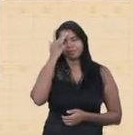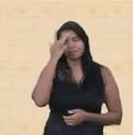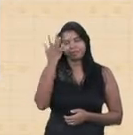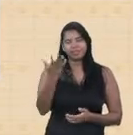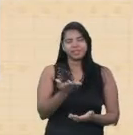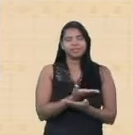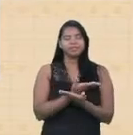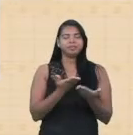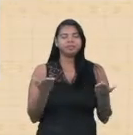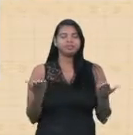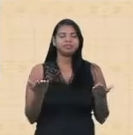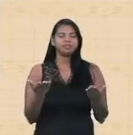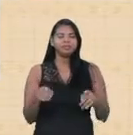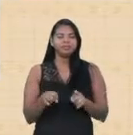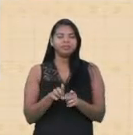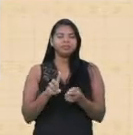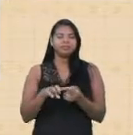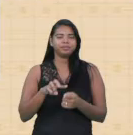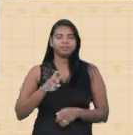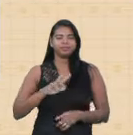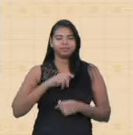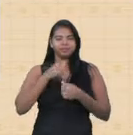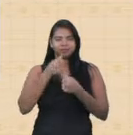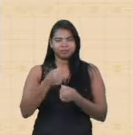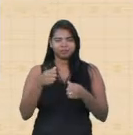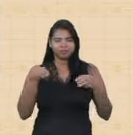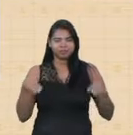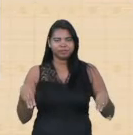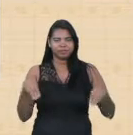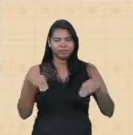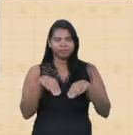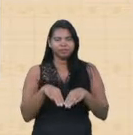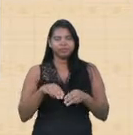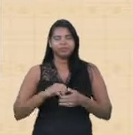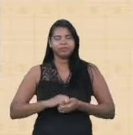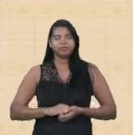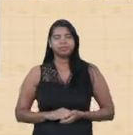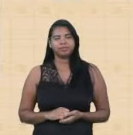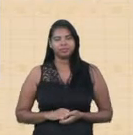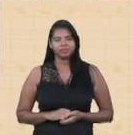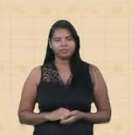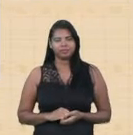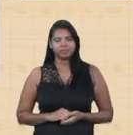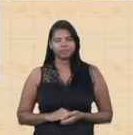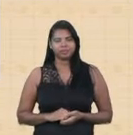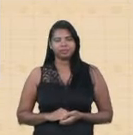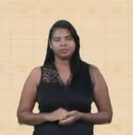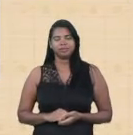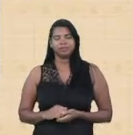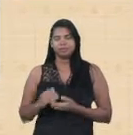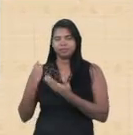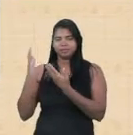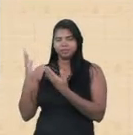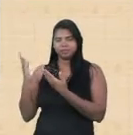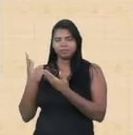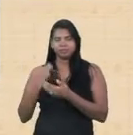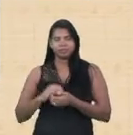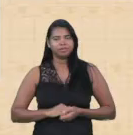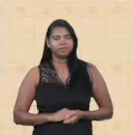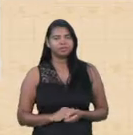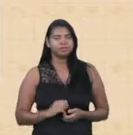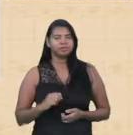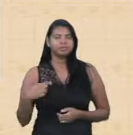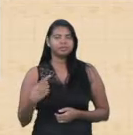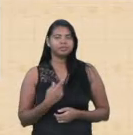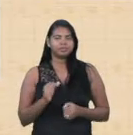lembrar essa fórmula da força magnética. Então, a nossa força magnética, ela vai obedecer à regra da mão direita, onde o que nós vamos